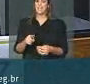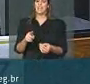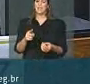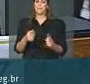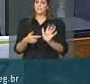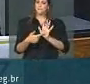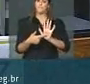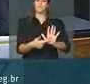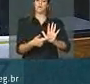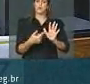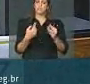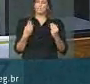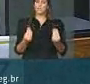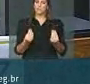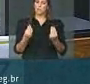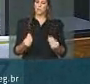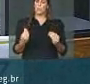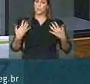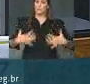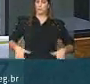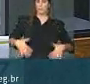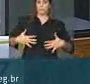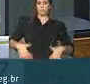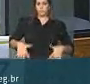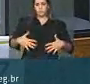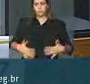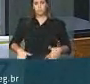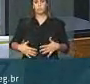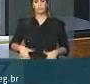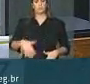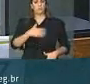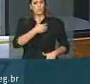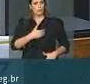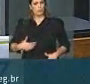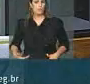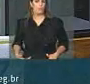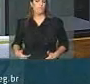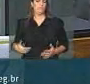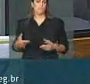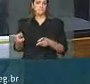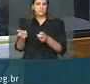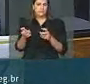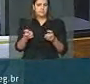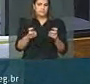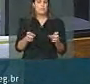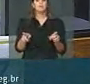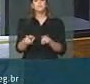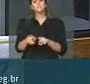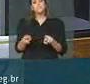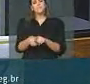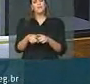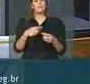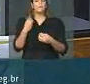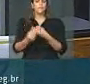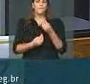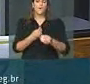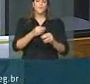e o grau de participação na renda da sociedade do setor público.